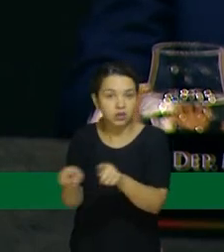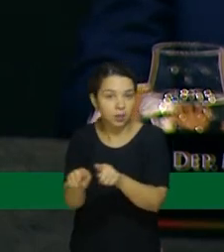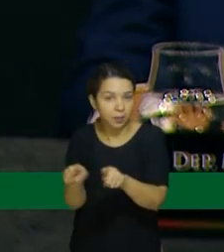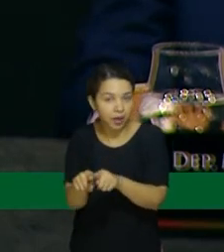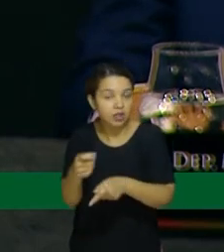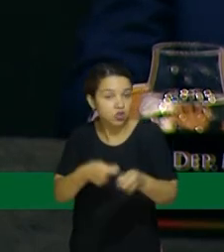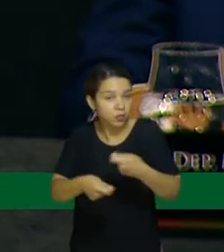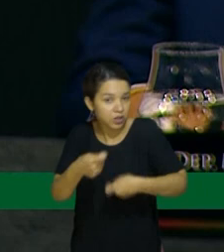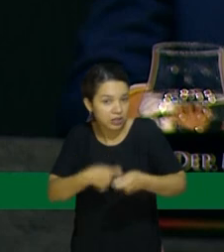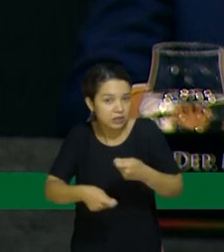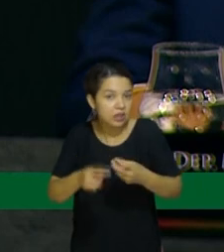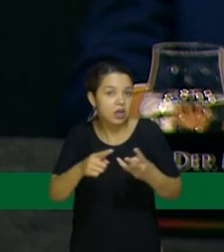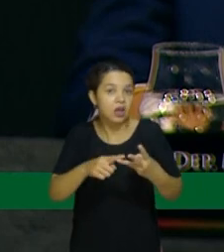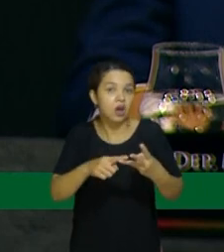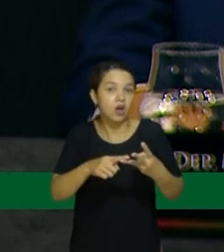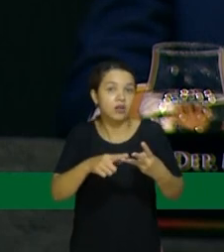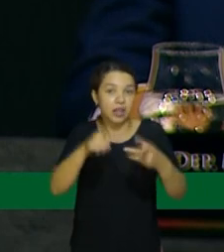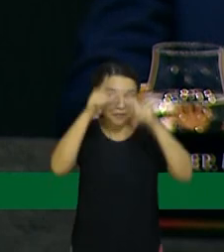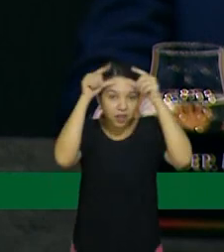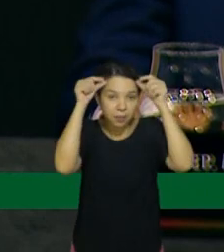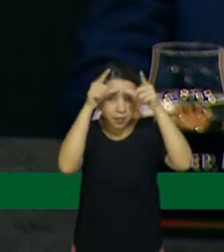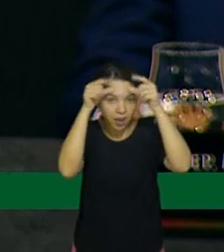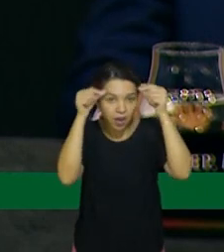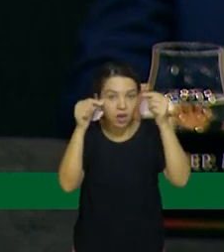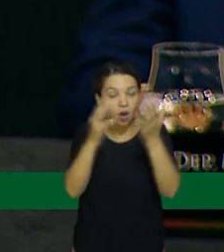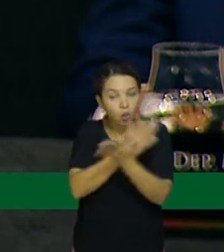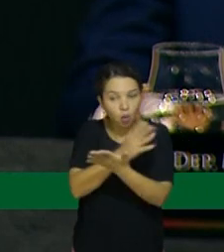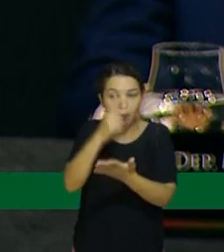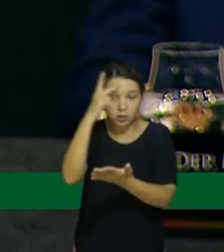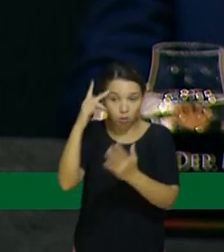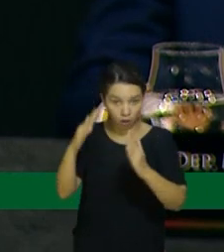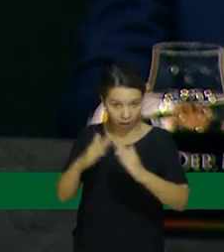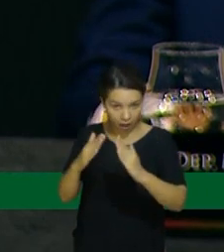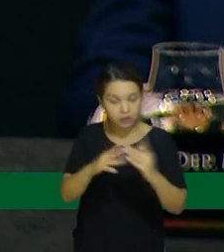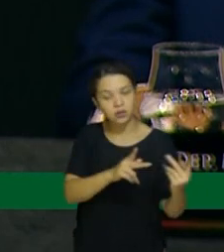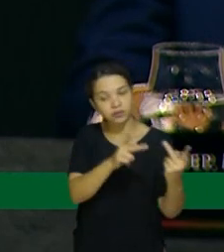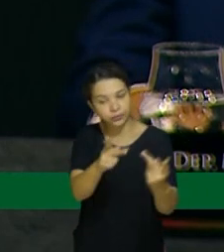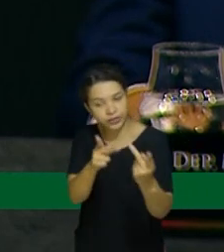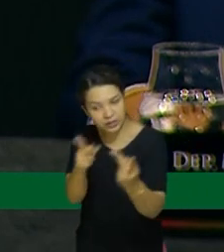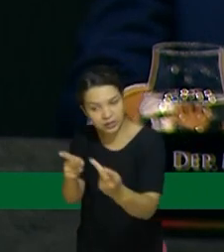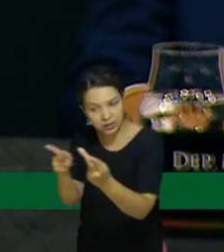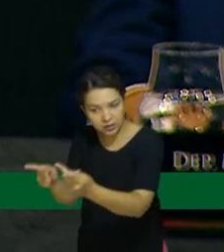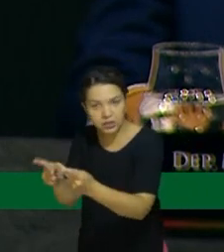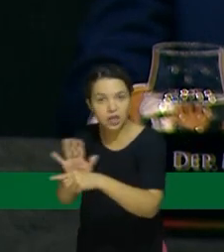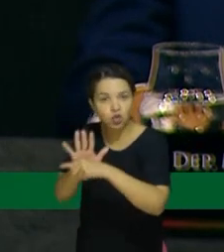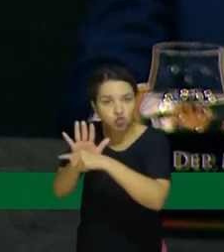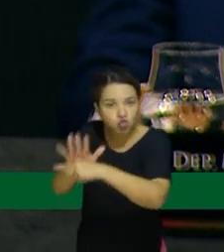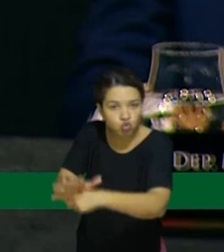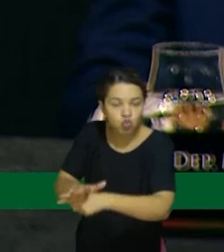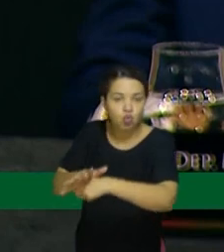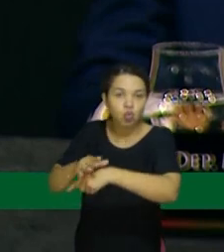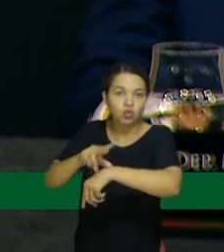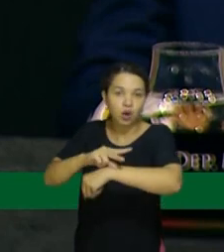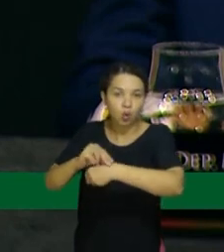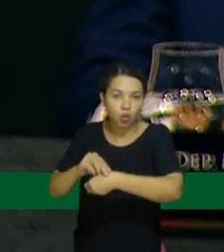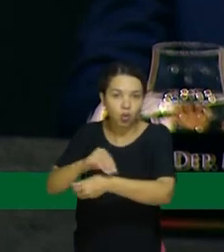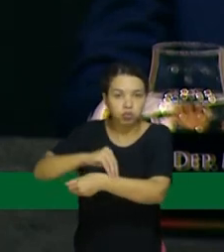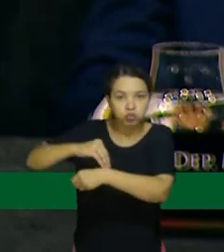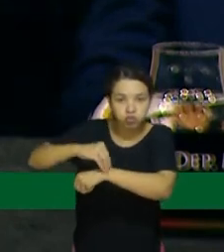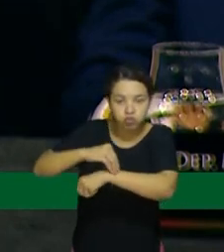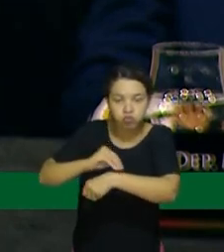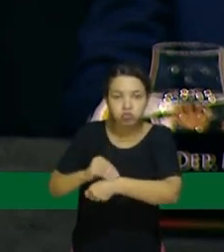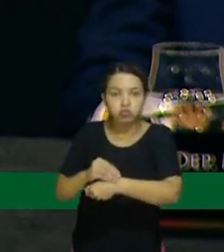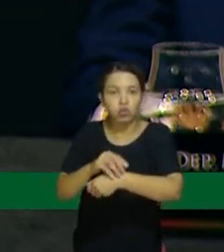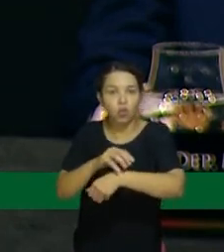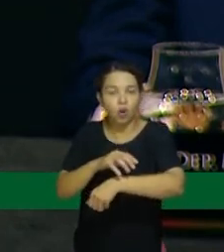enfermeiro que visita algumas pessoas em casa aonde ele faz os curativos das tão conhecidas escaras